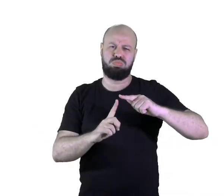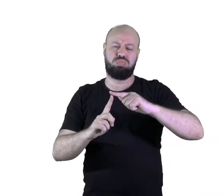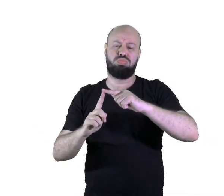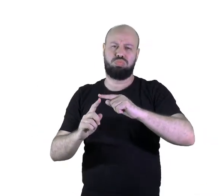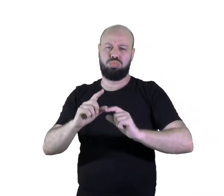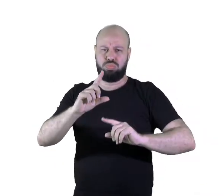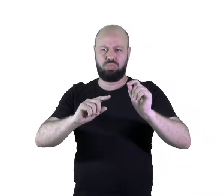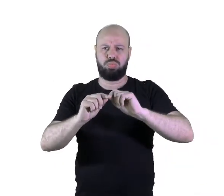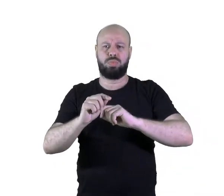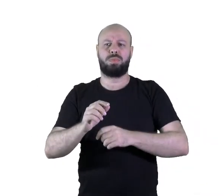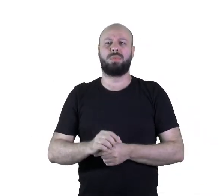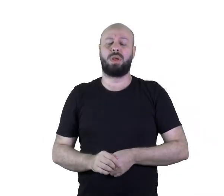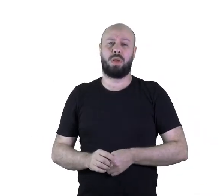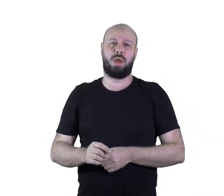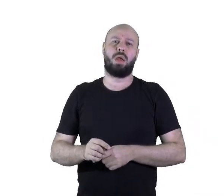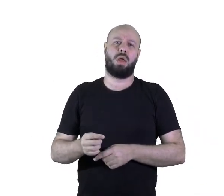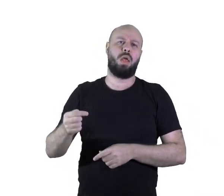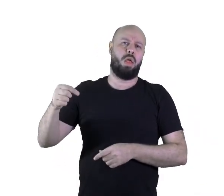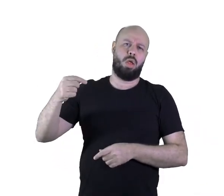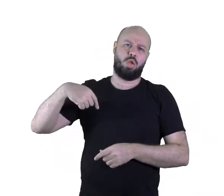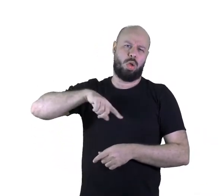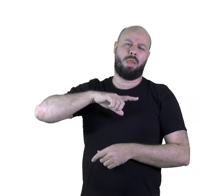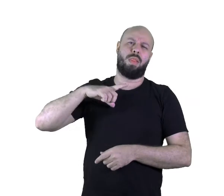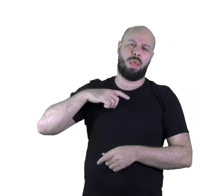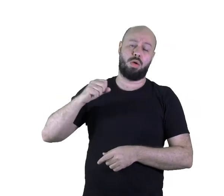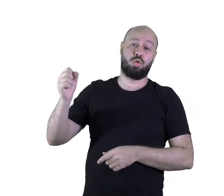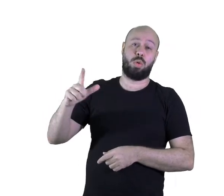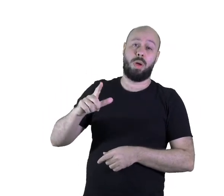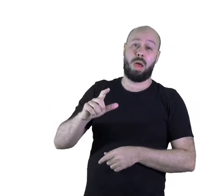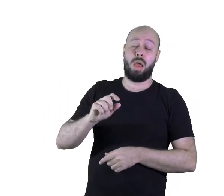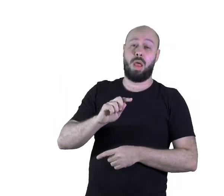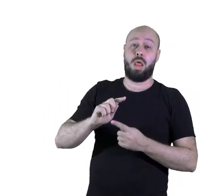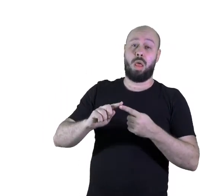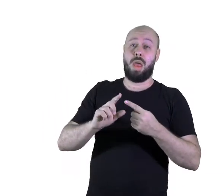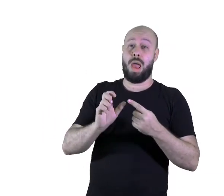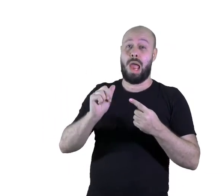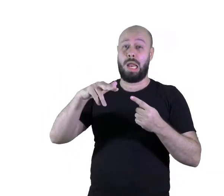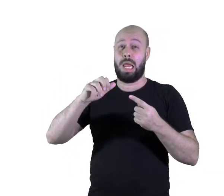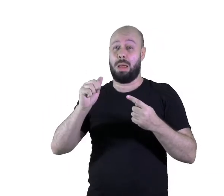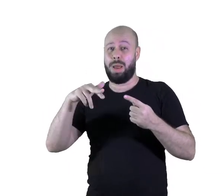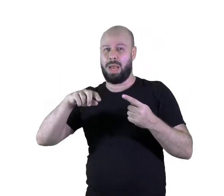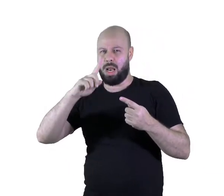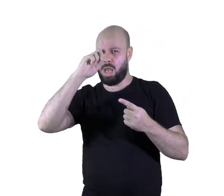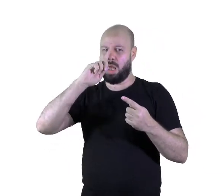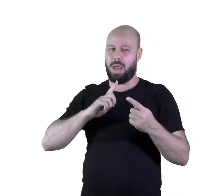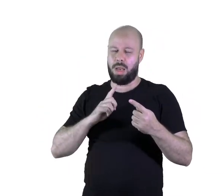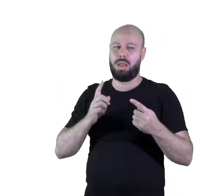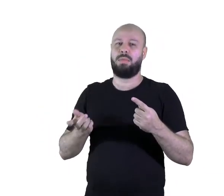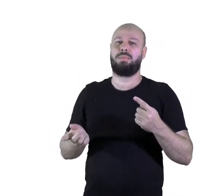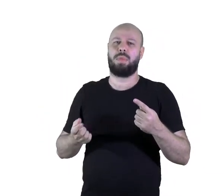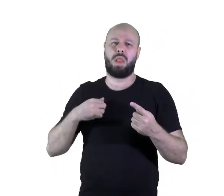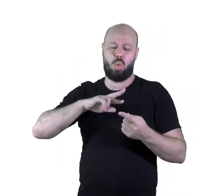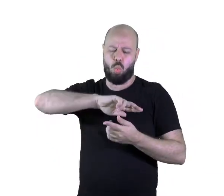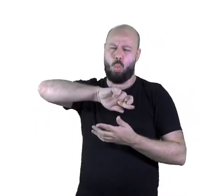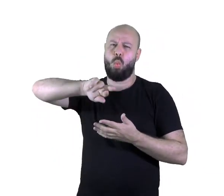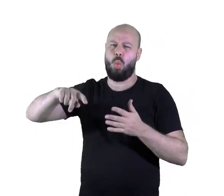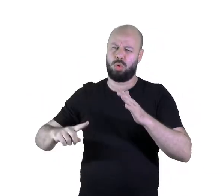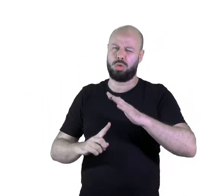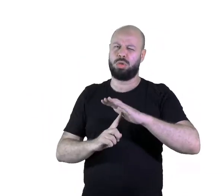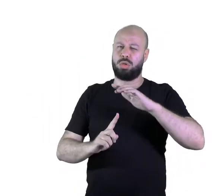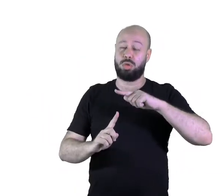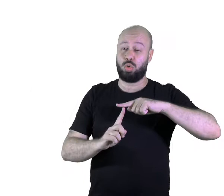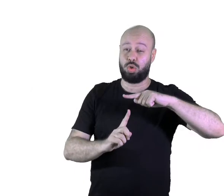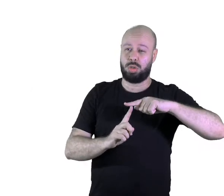tipo como a nossa, né, que é chamada de anã amarela, né? Mas tem muitas outras estrelas. Então, temos